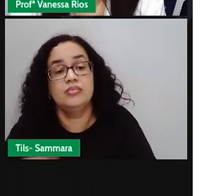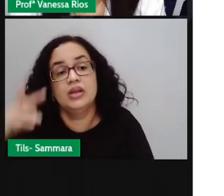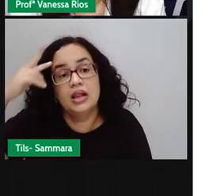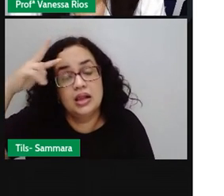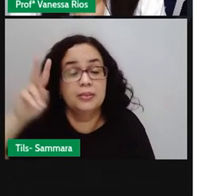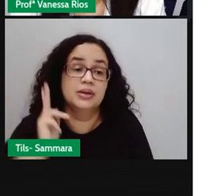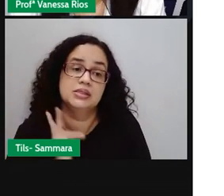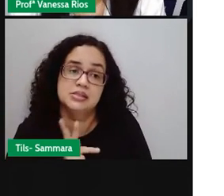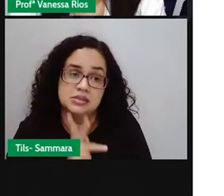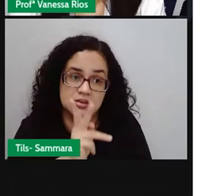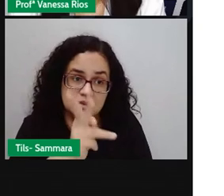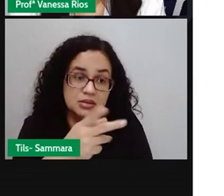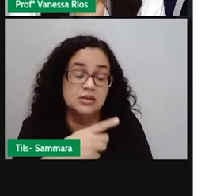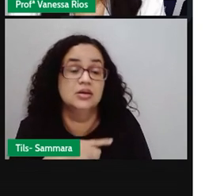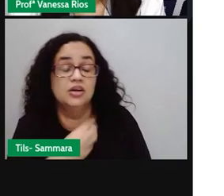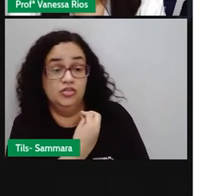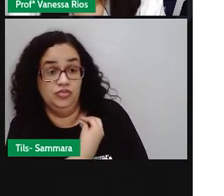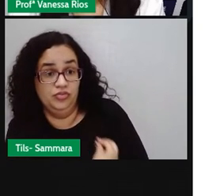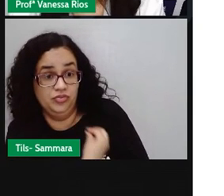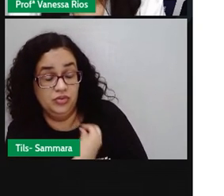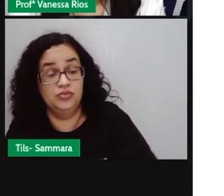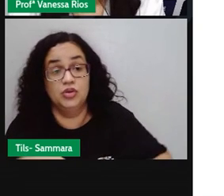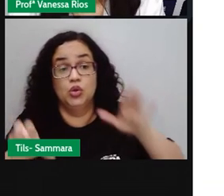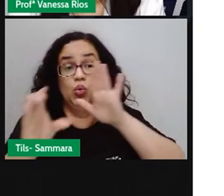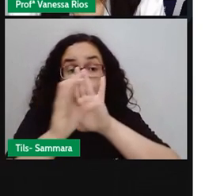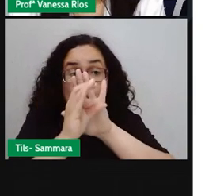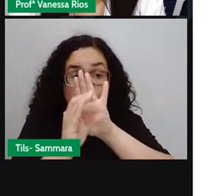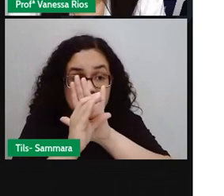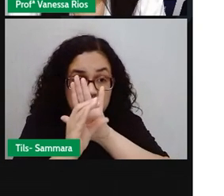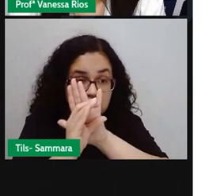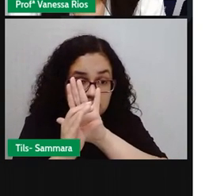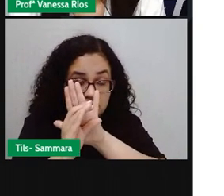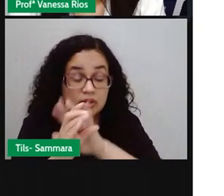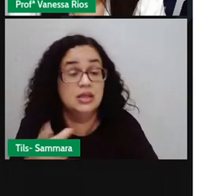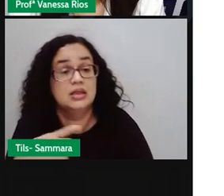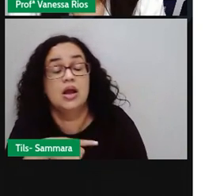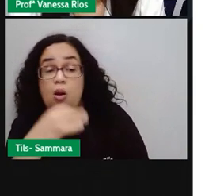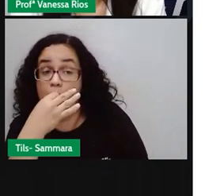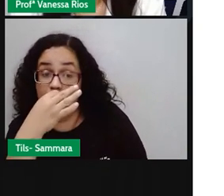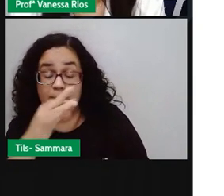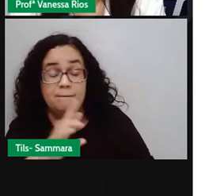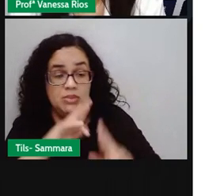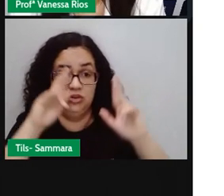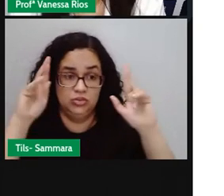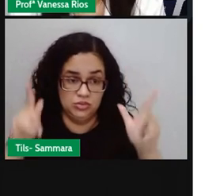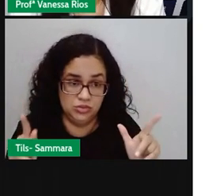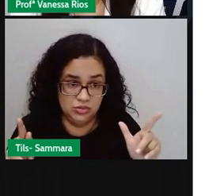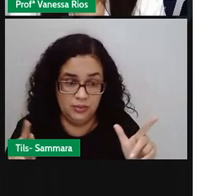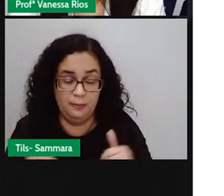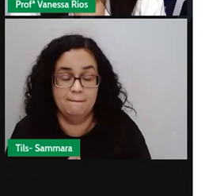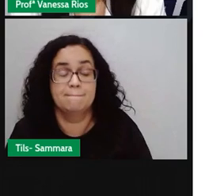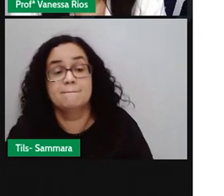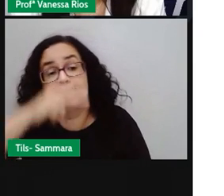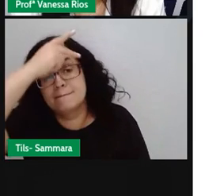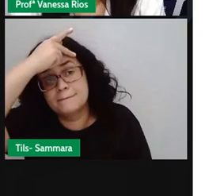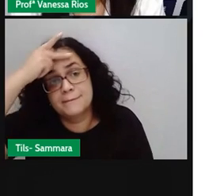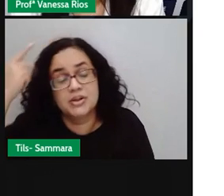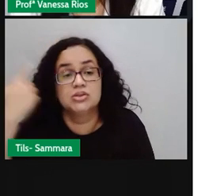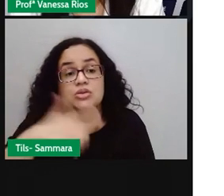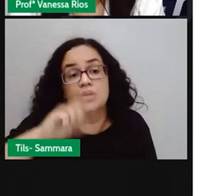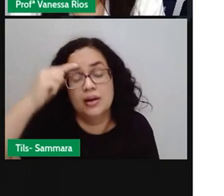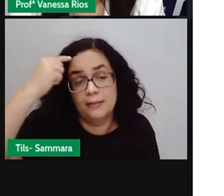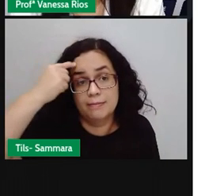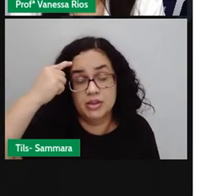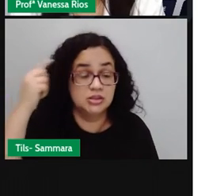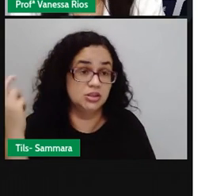lembrar sempre de que a gente vive em comunidade, de que as opiniões são diferentes, as pessoas não pensam, né,